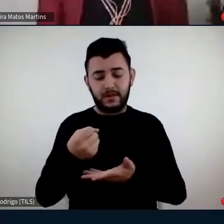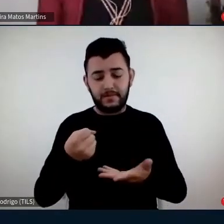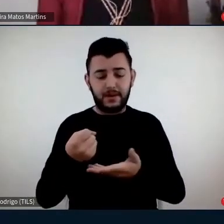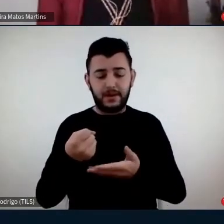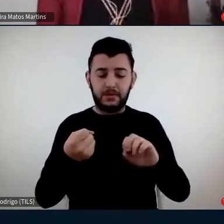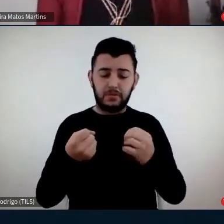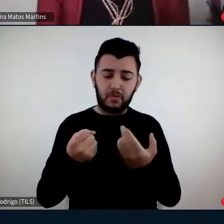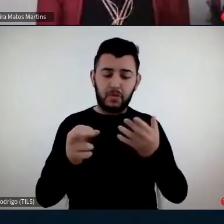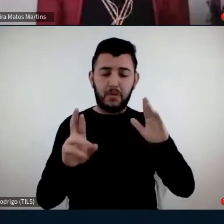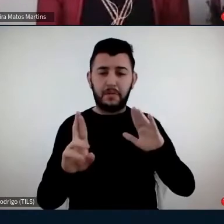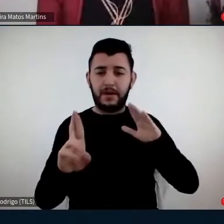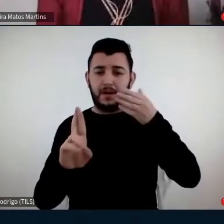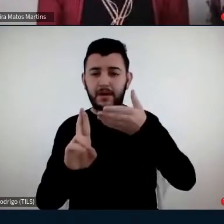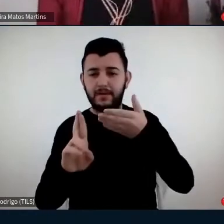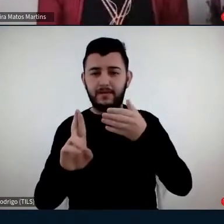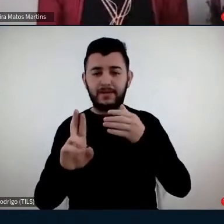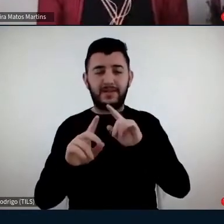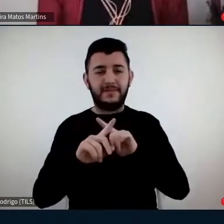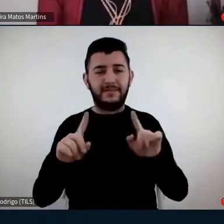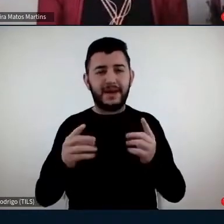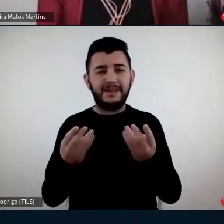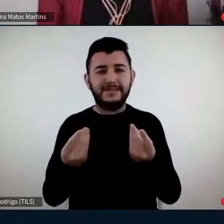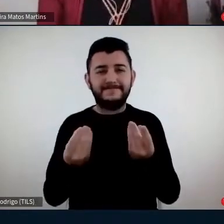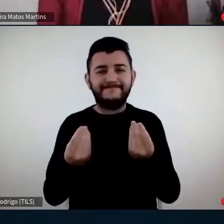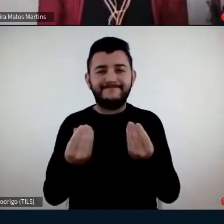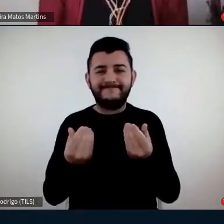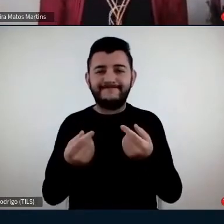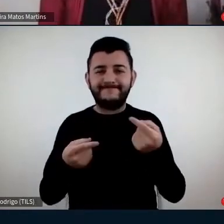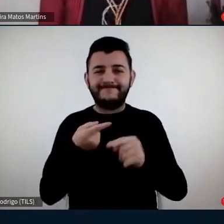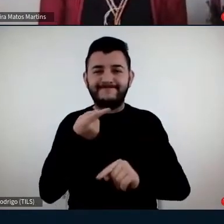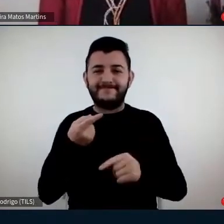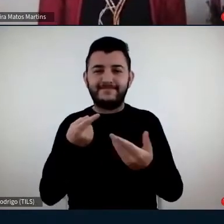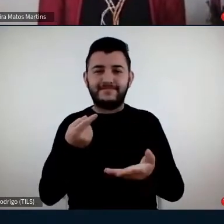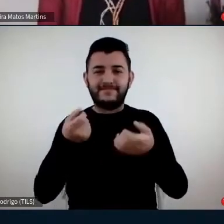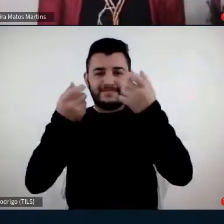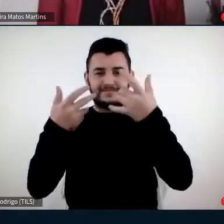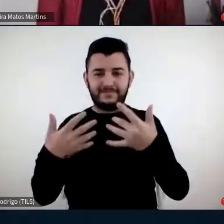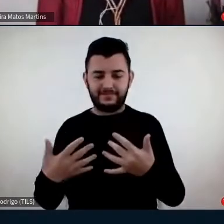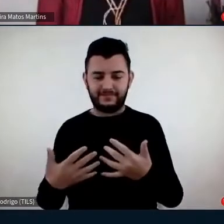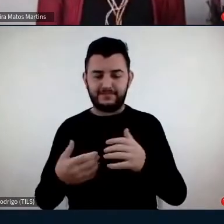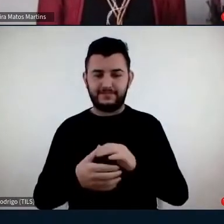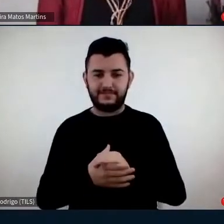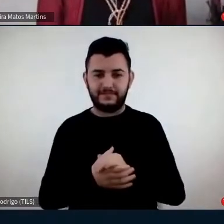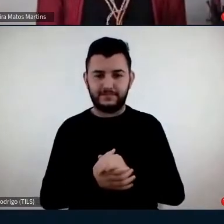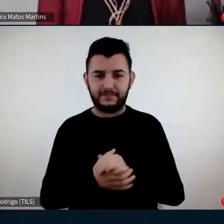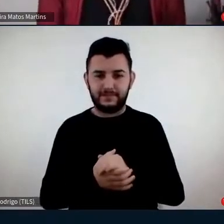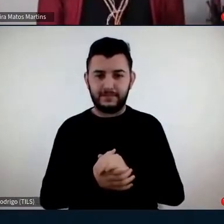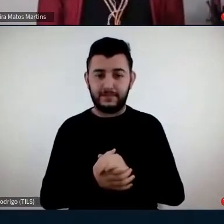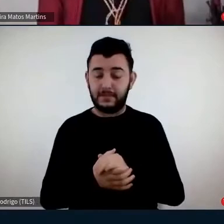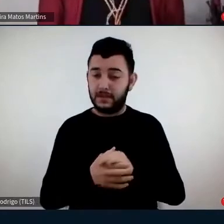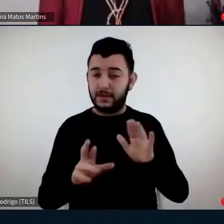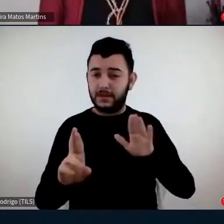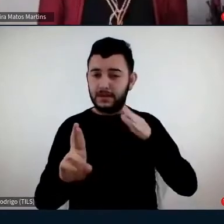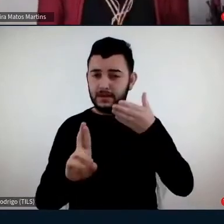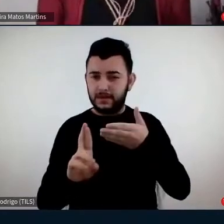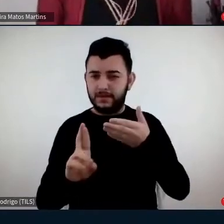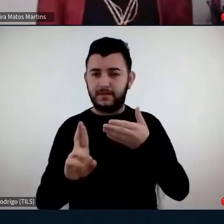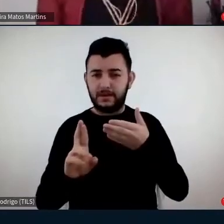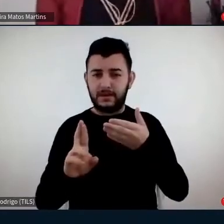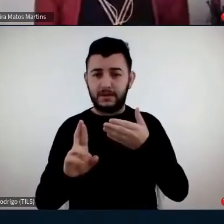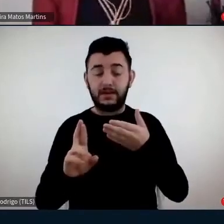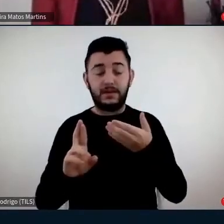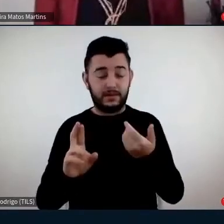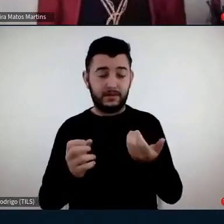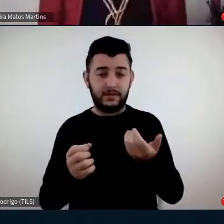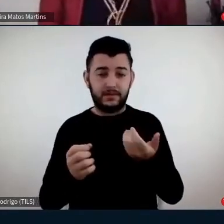referência que não corrobora o que você está dizendo. Por exemplo, na primeira referência aqui que eu citei, você